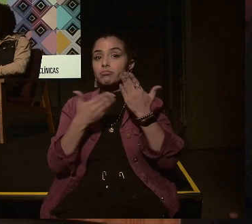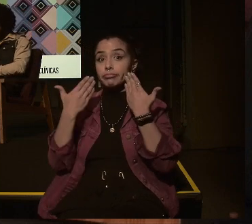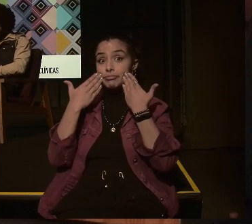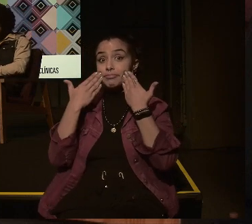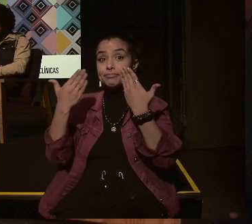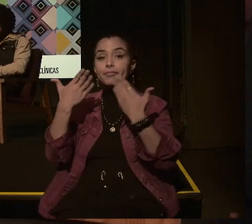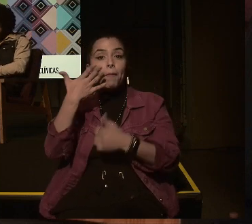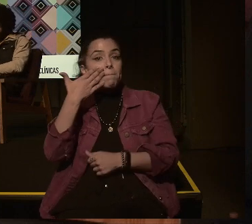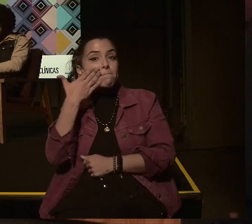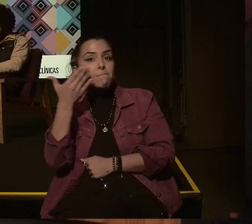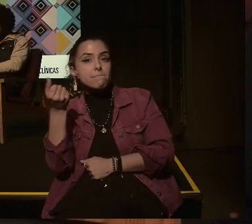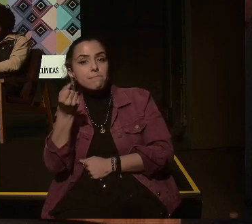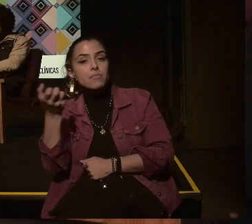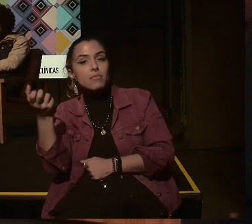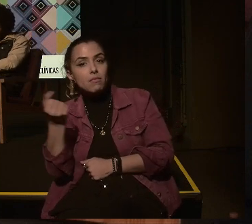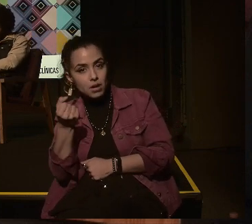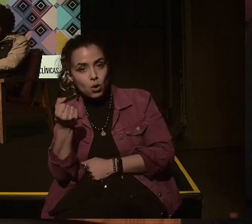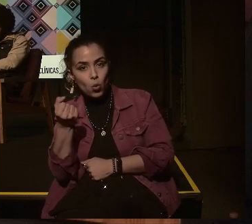e a ilusão